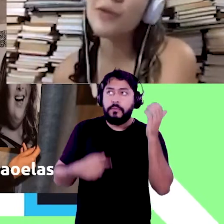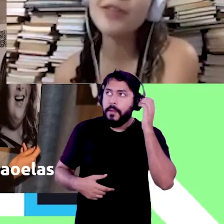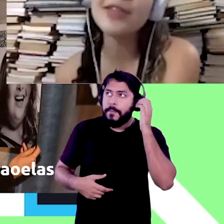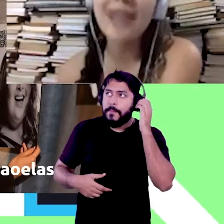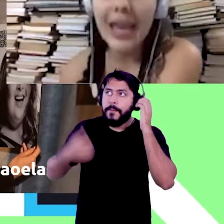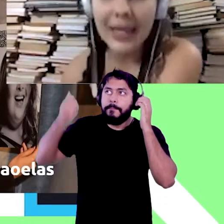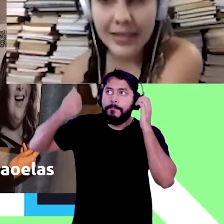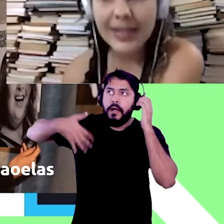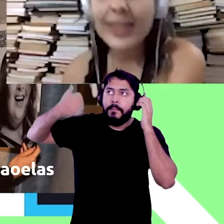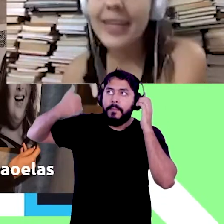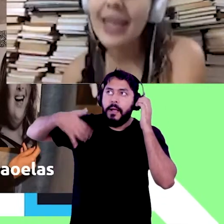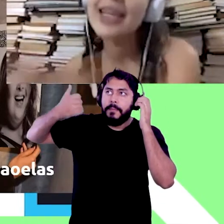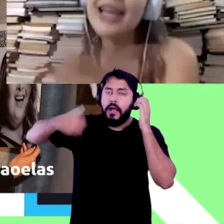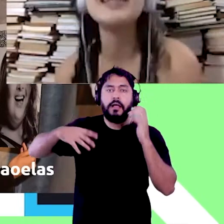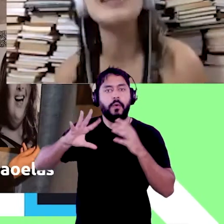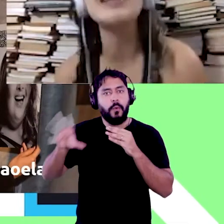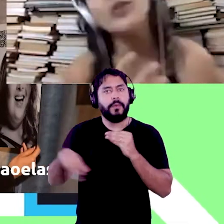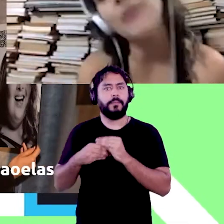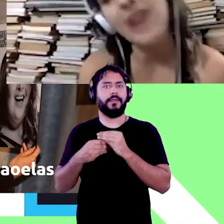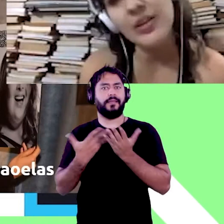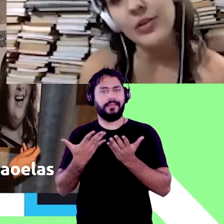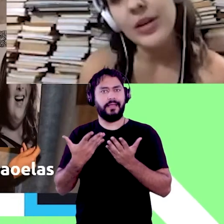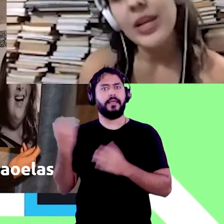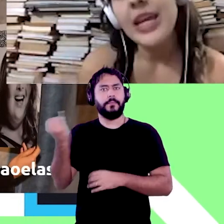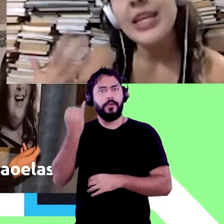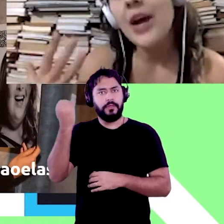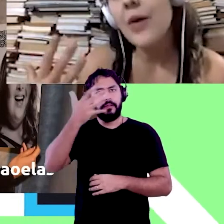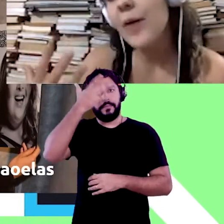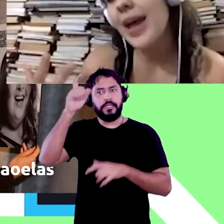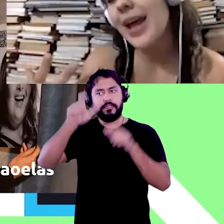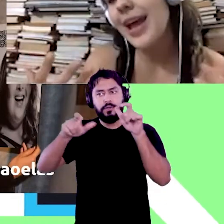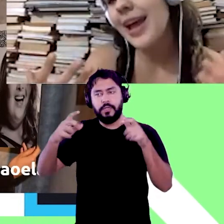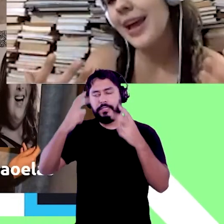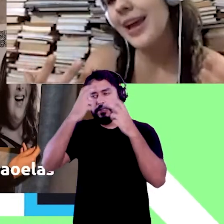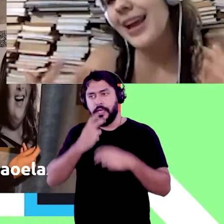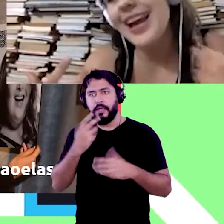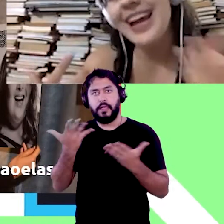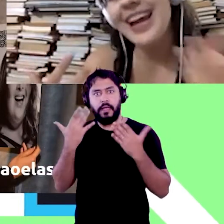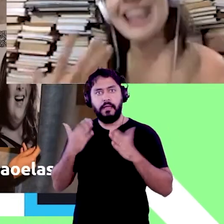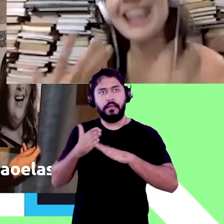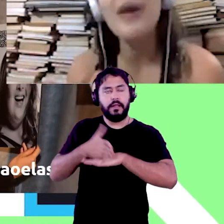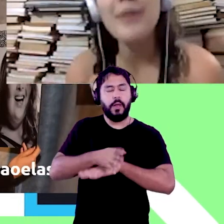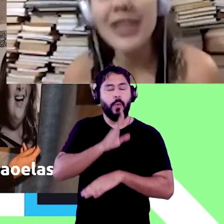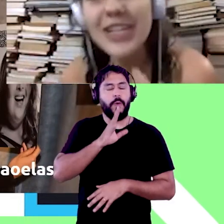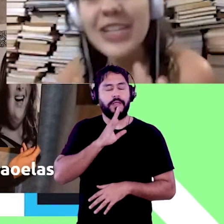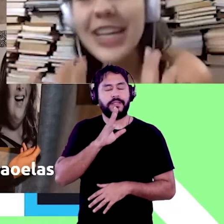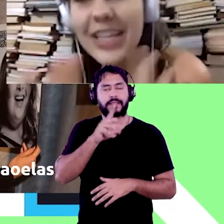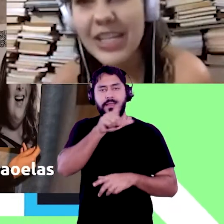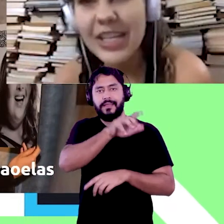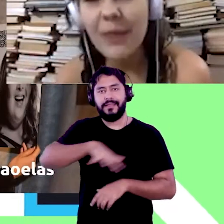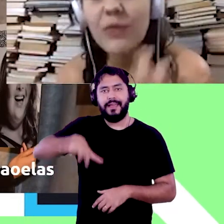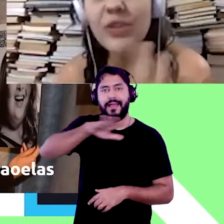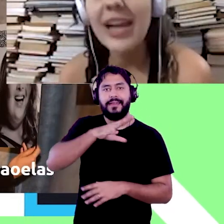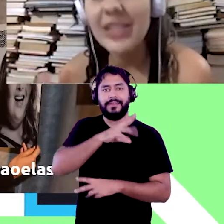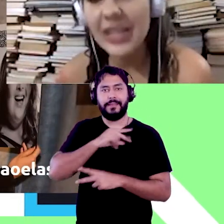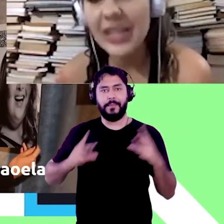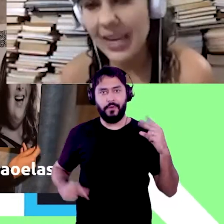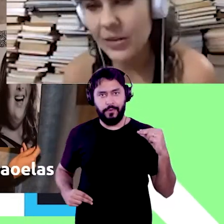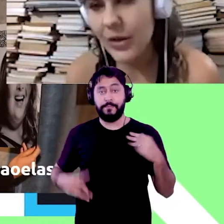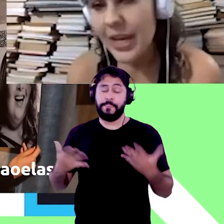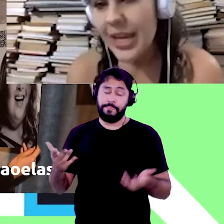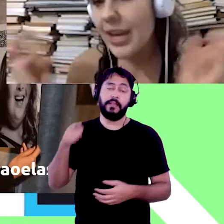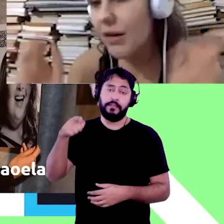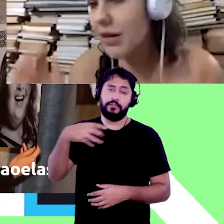pessoas cegas que querem ter acesso a esse universo. Então, é dessa forma que a gente acredita no design de